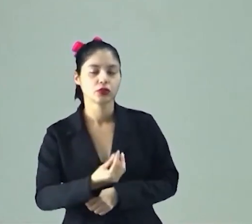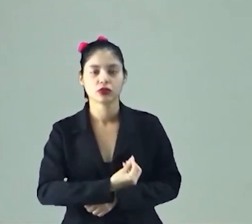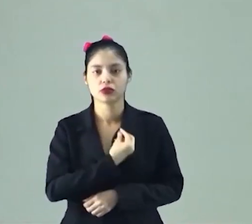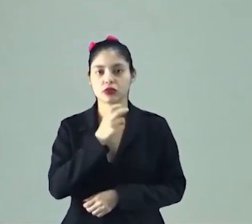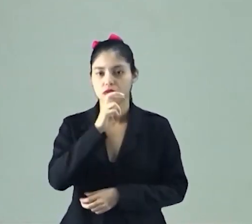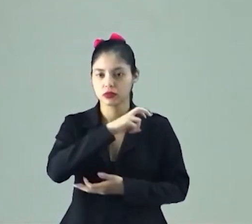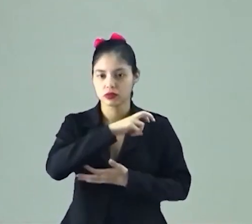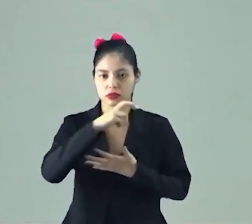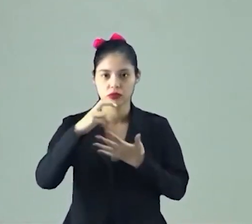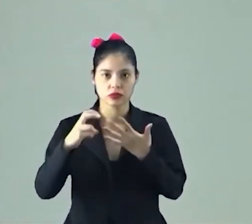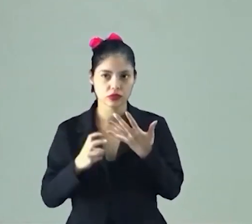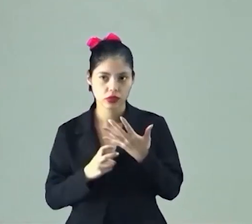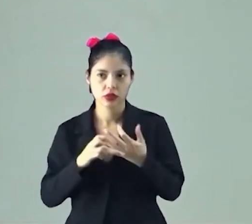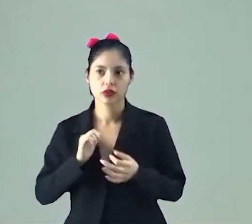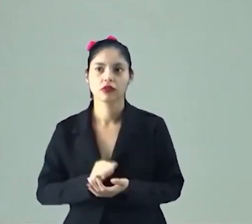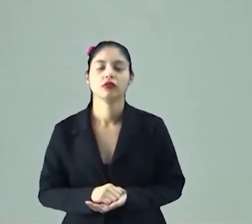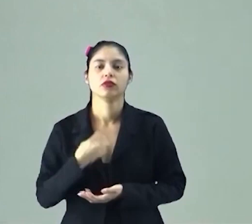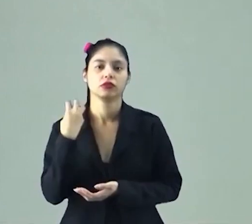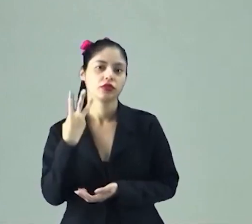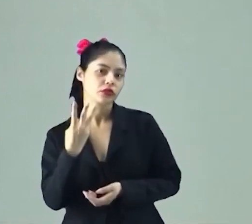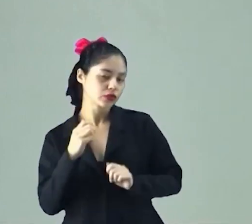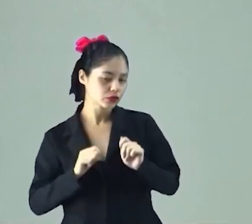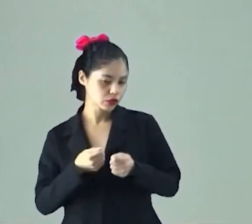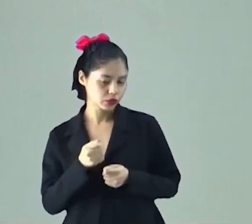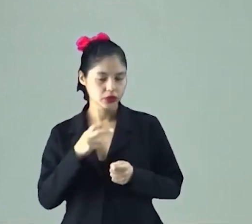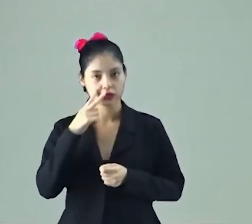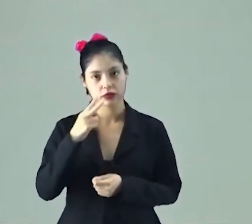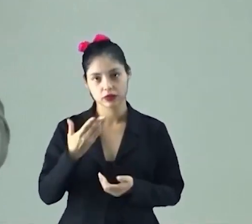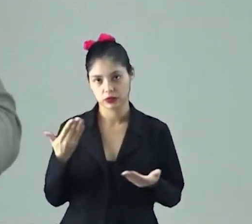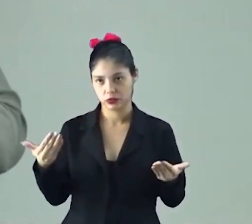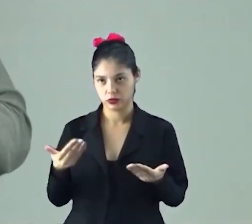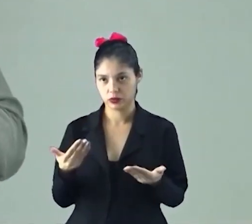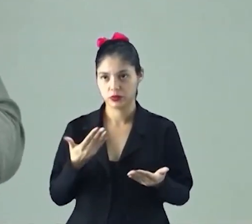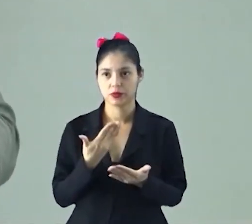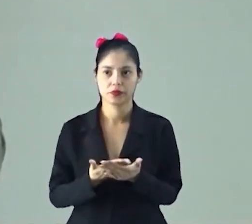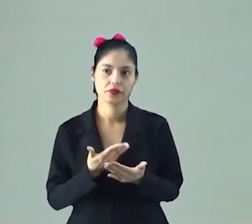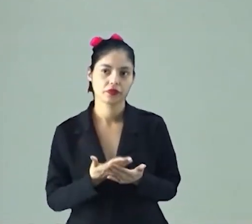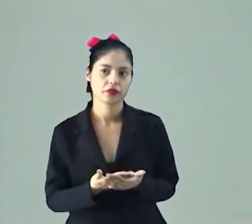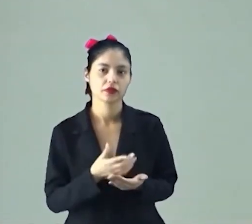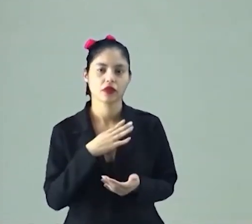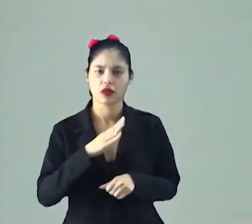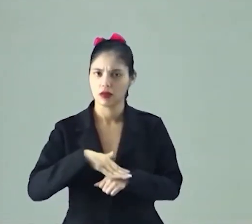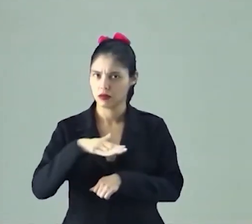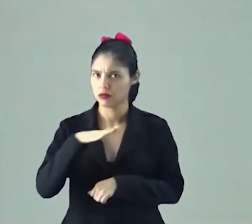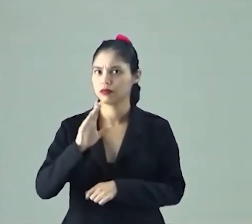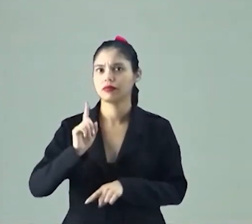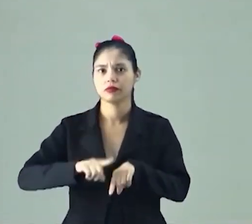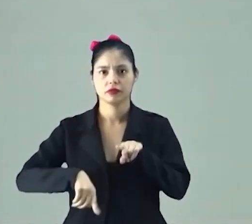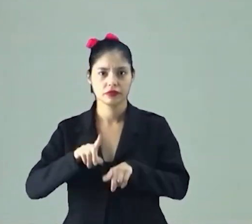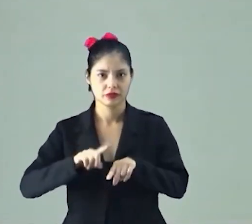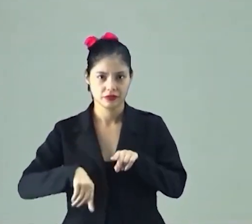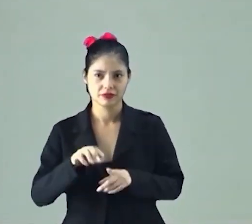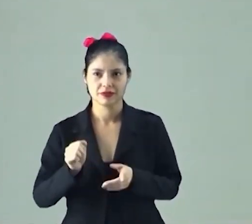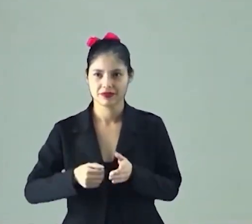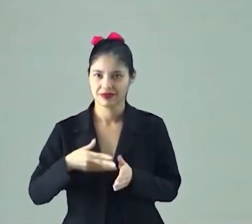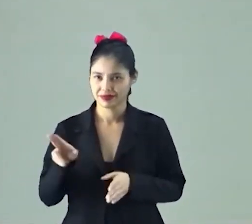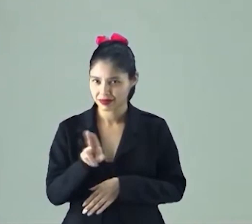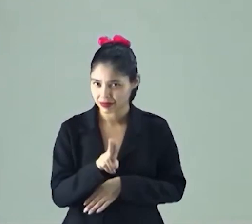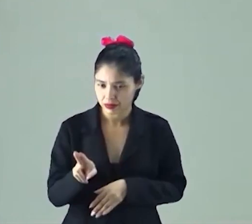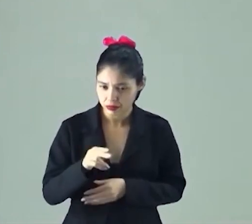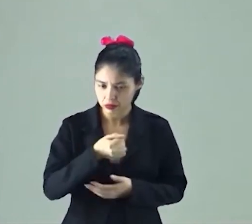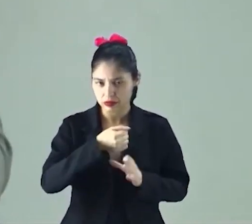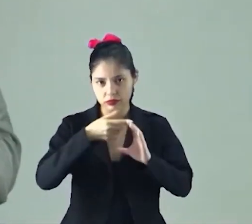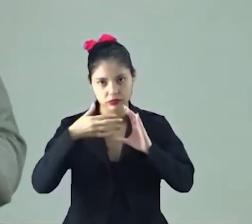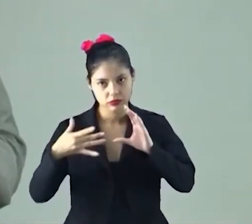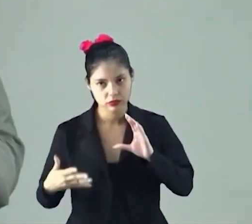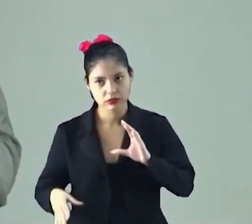os 5 reinos e os 3 domínios, a gente vai ver nessa aula de hoje, a gente tem muito material para estudar, muito nome de